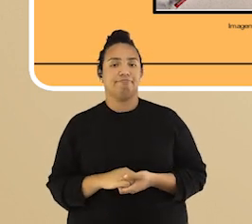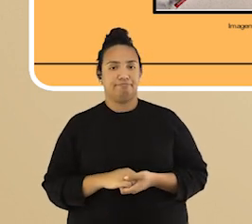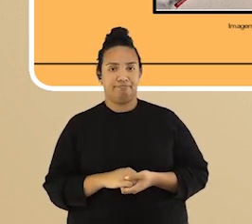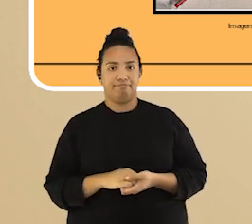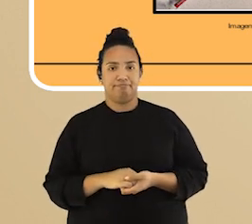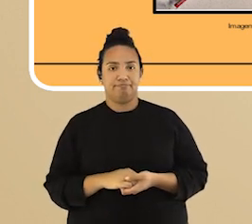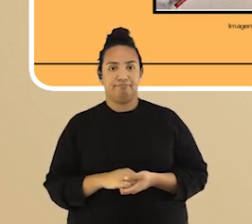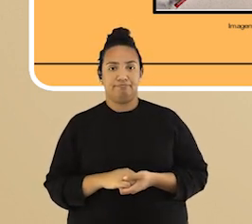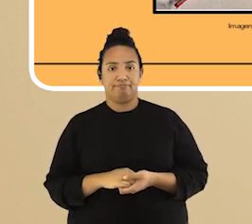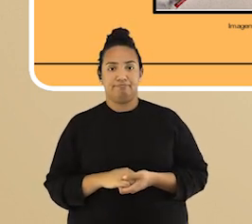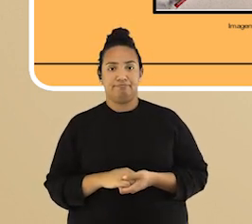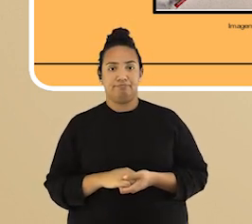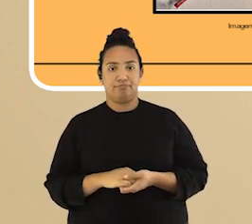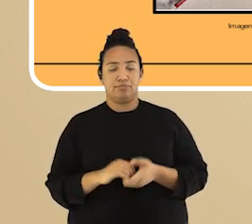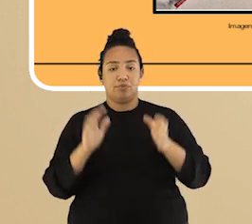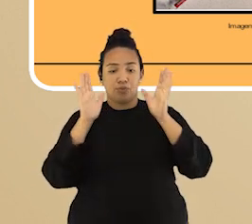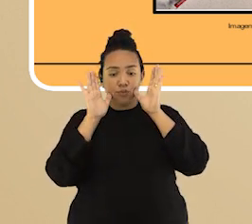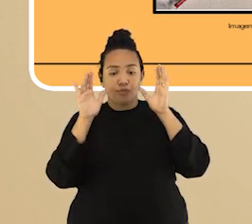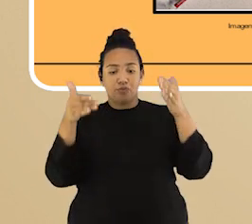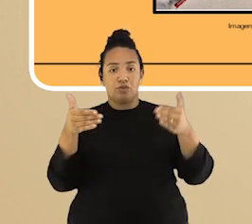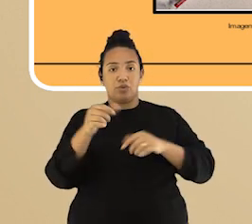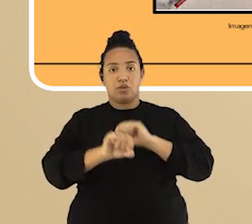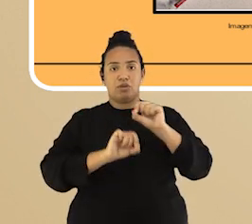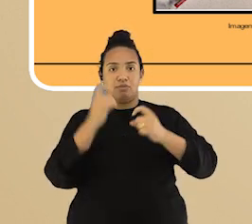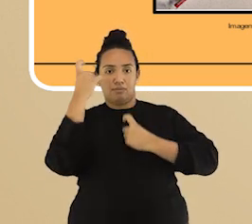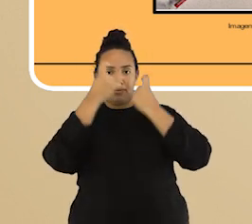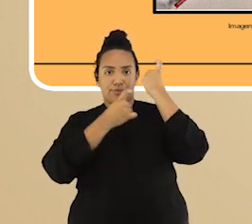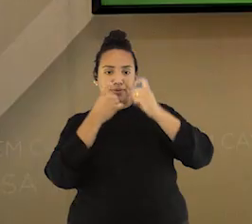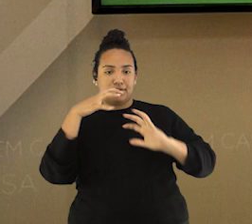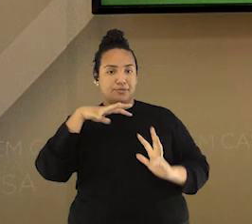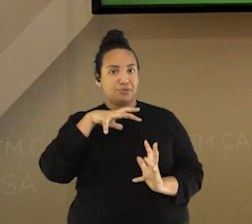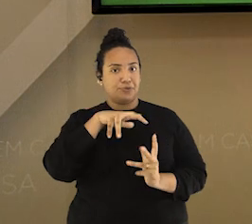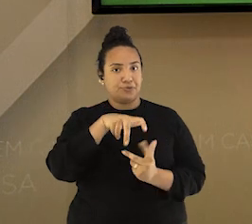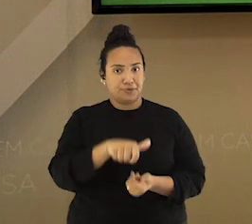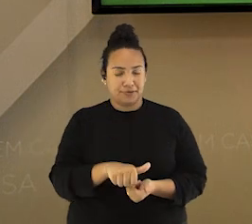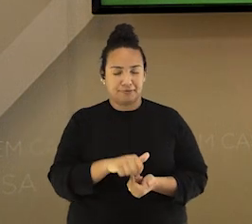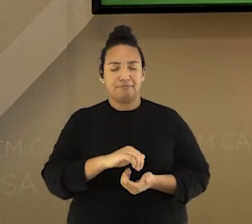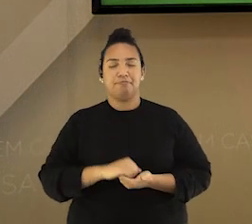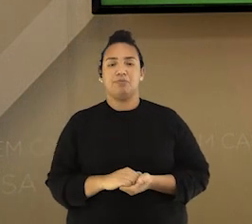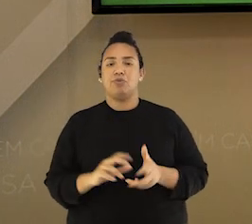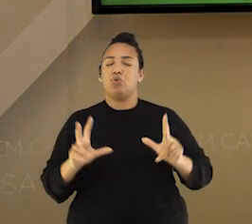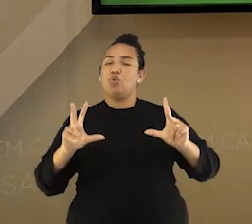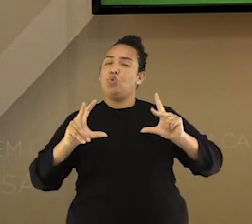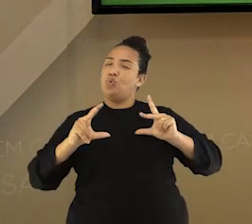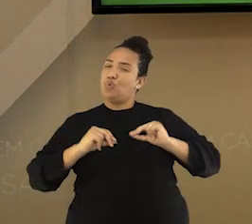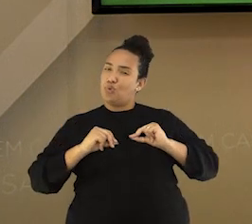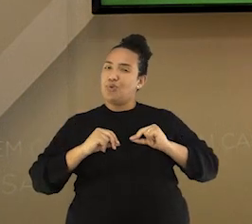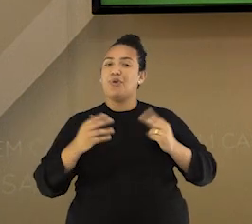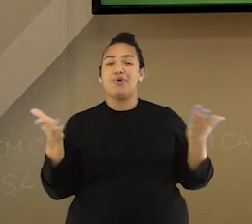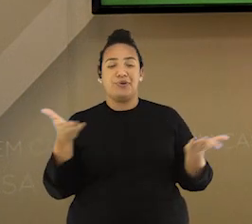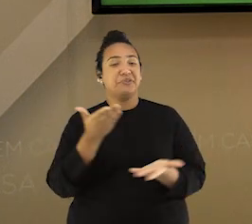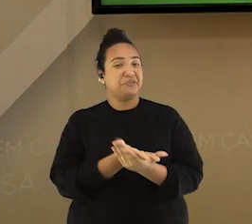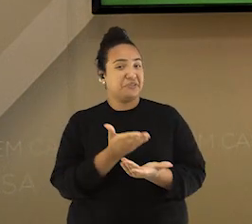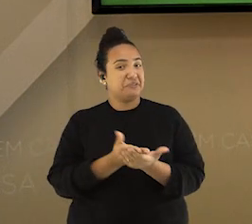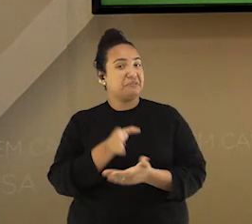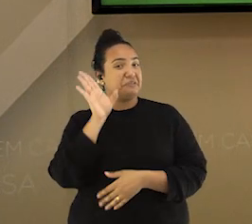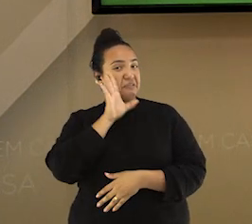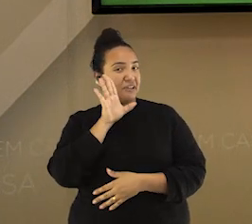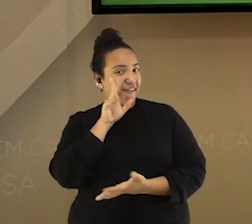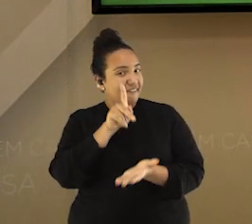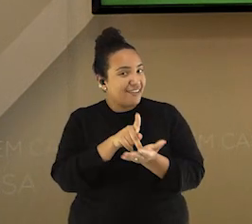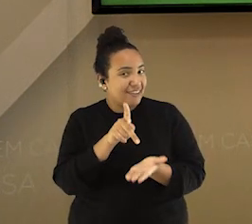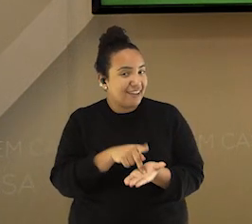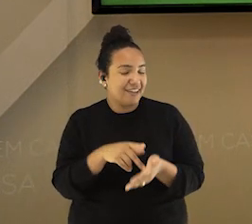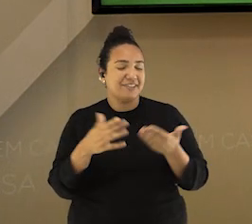no centro das preocupações internacionais. Ufa! Foi muito legal essa aula de hoje, não é mesmo?